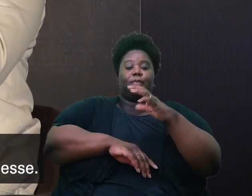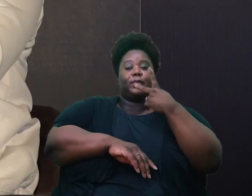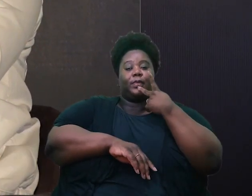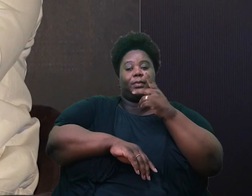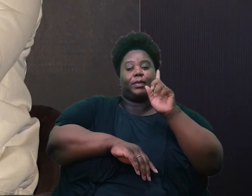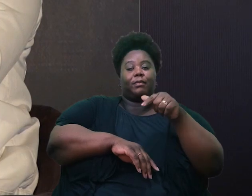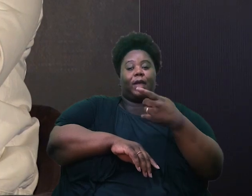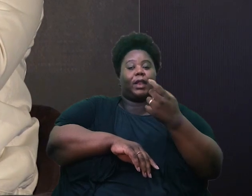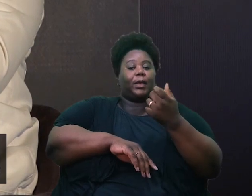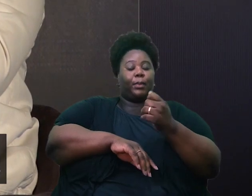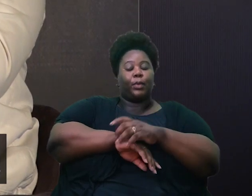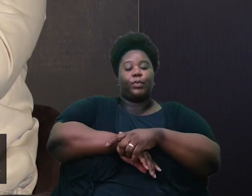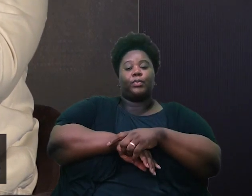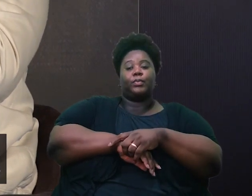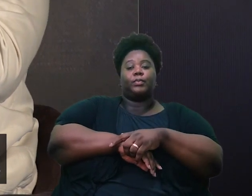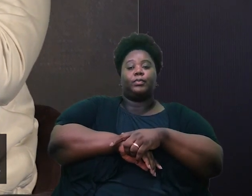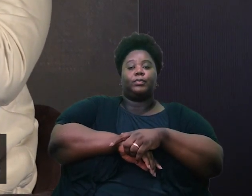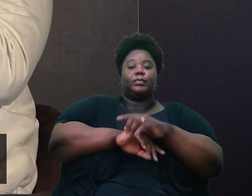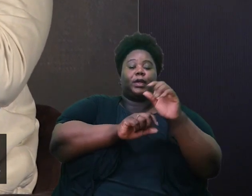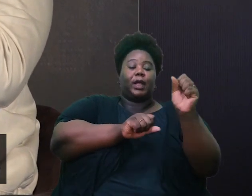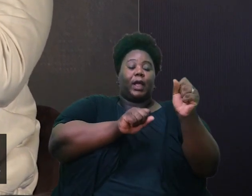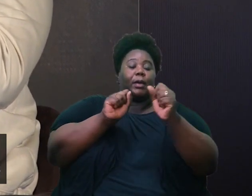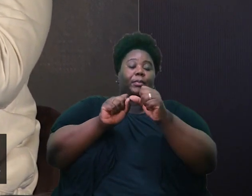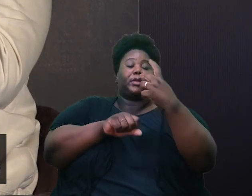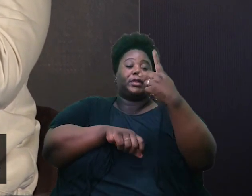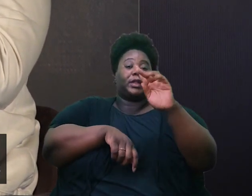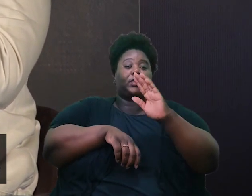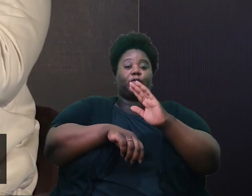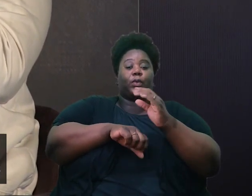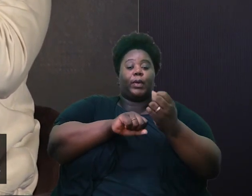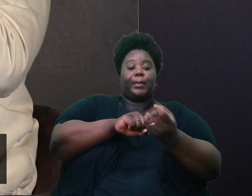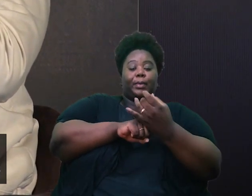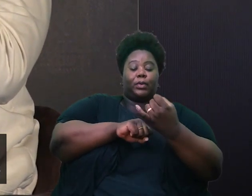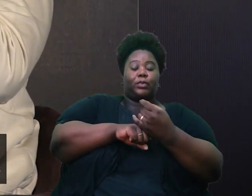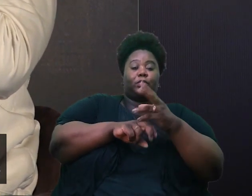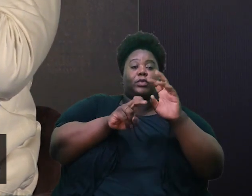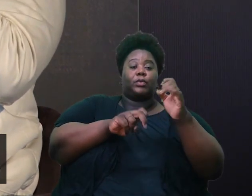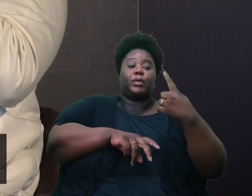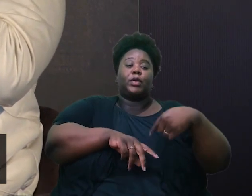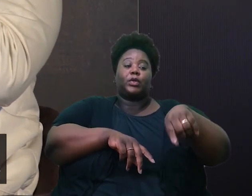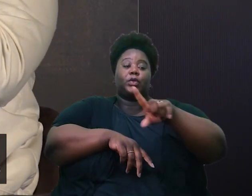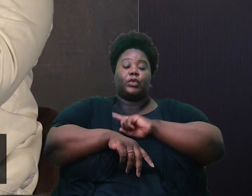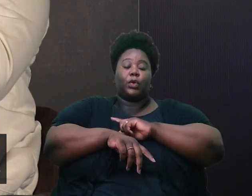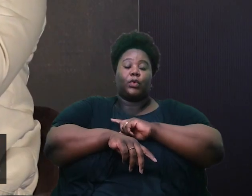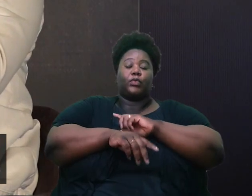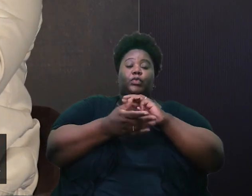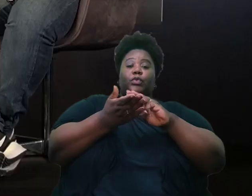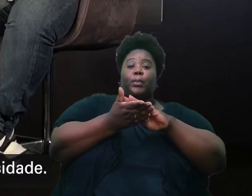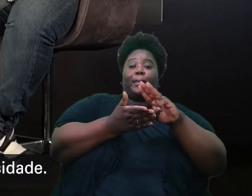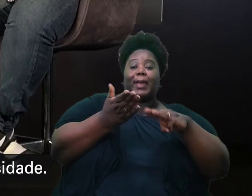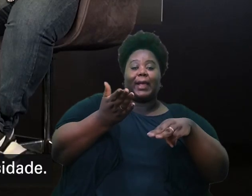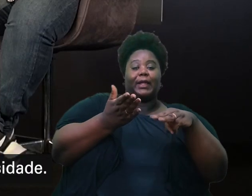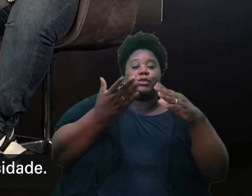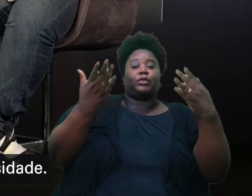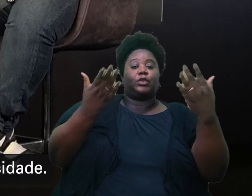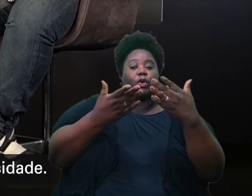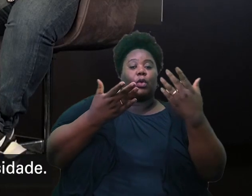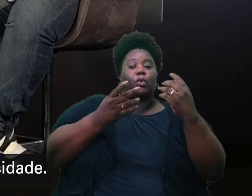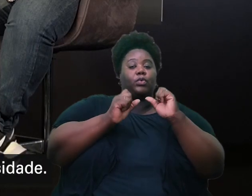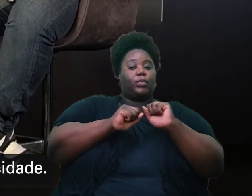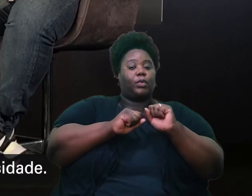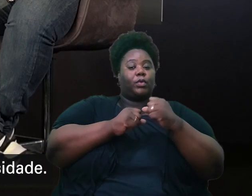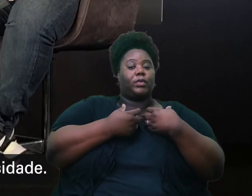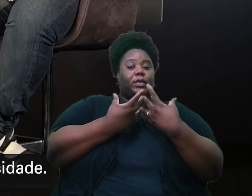pouco esse, assim, né? A potência da sua produção em relação aos nossos métodos que hoje